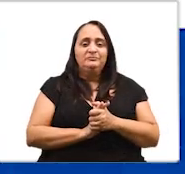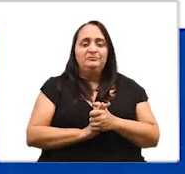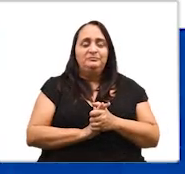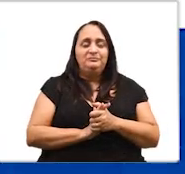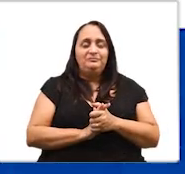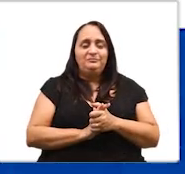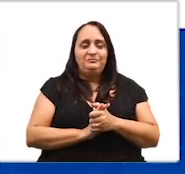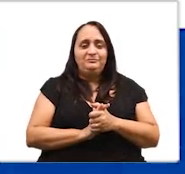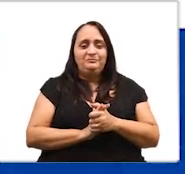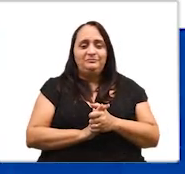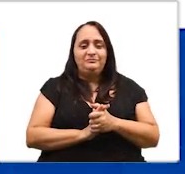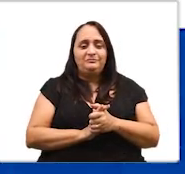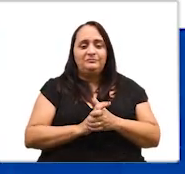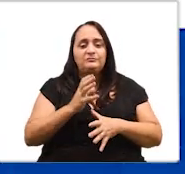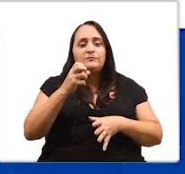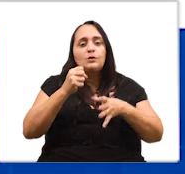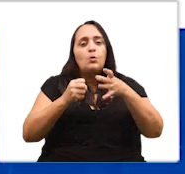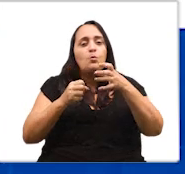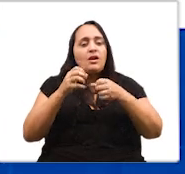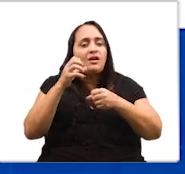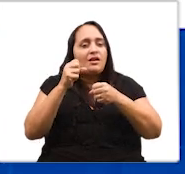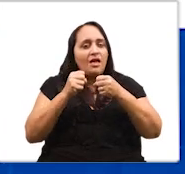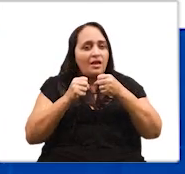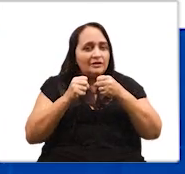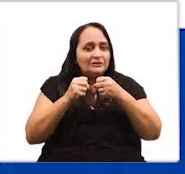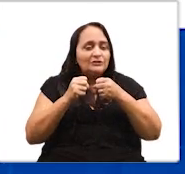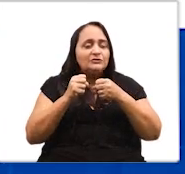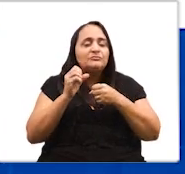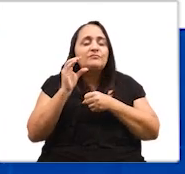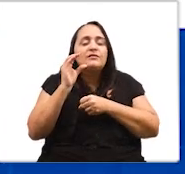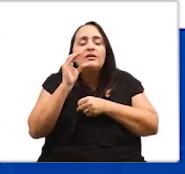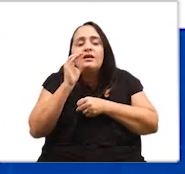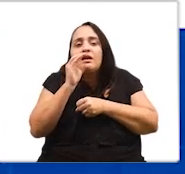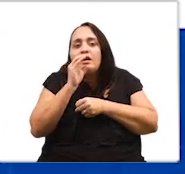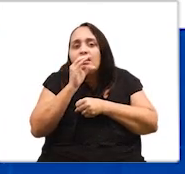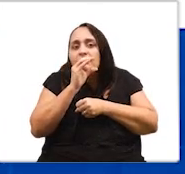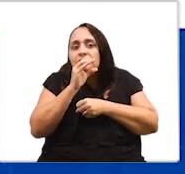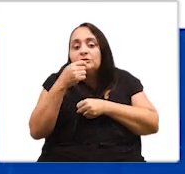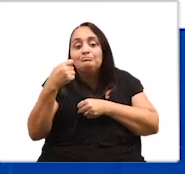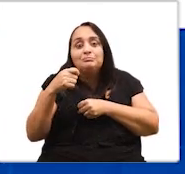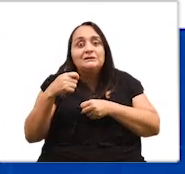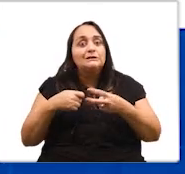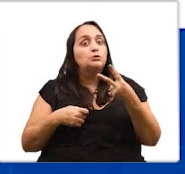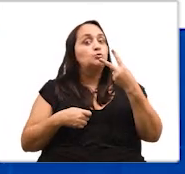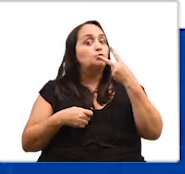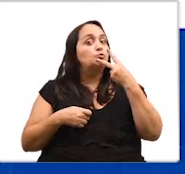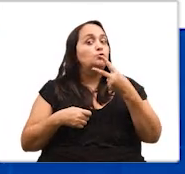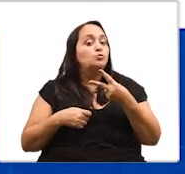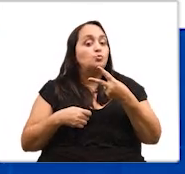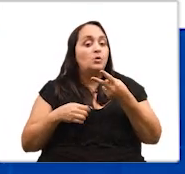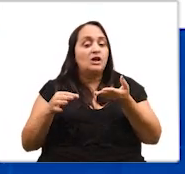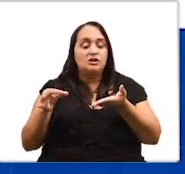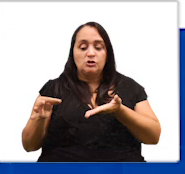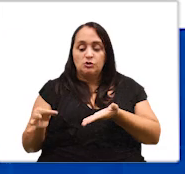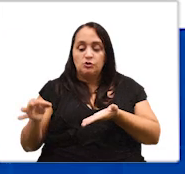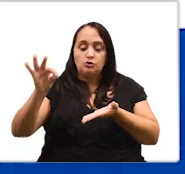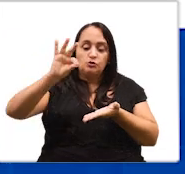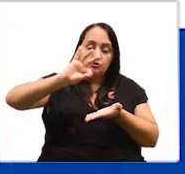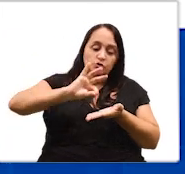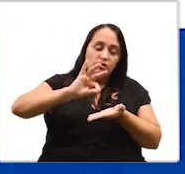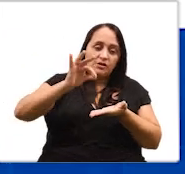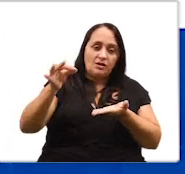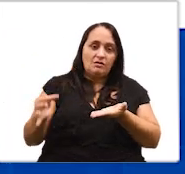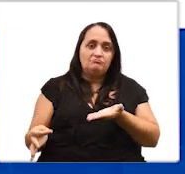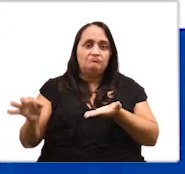Continuando. Do leite quente, eu também vou precisar de 2 xícaras de chá. Agora, do sal, eu vou precisar só de